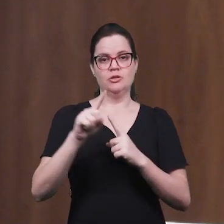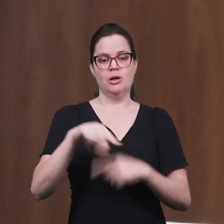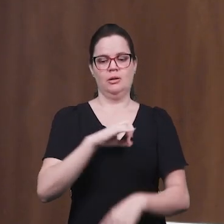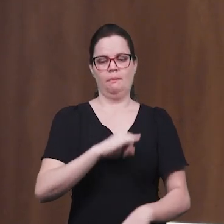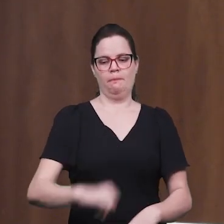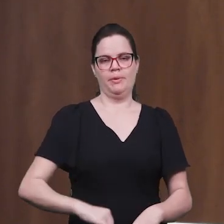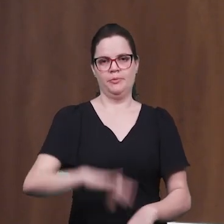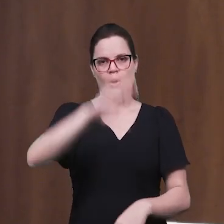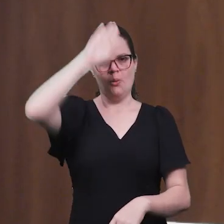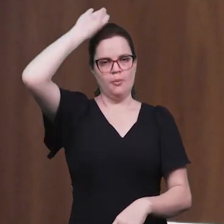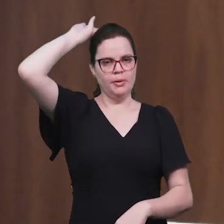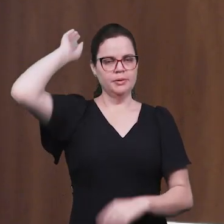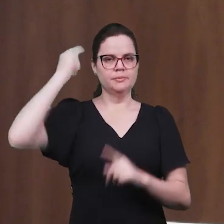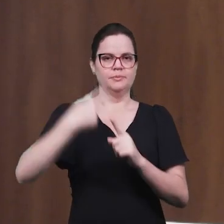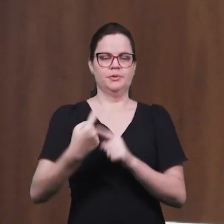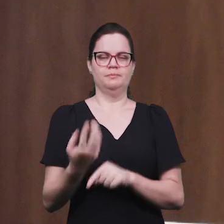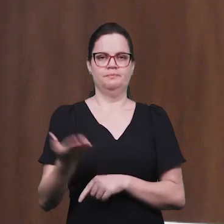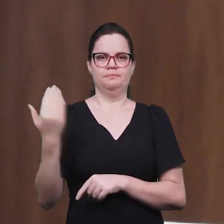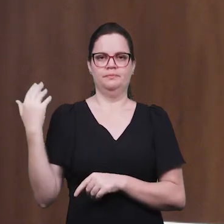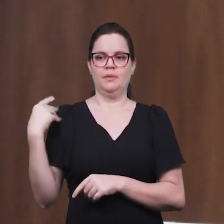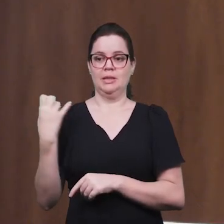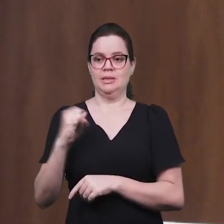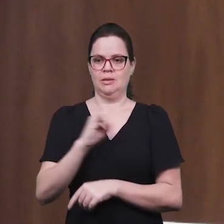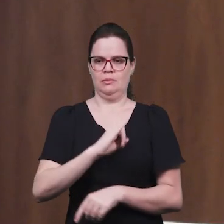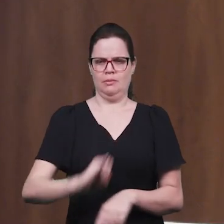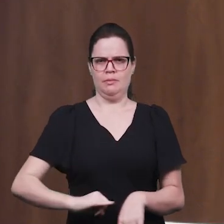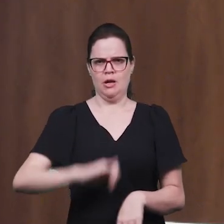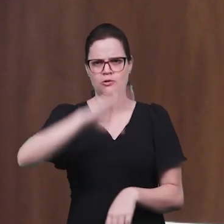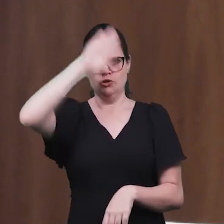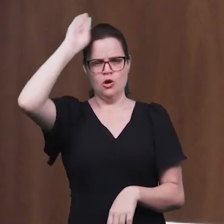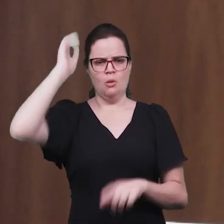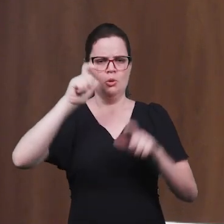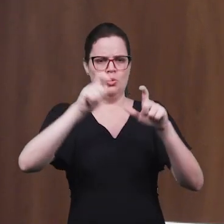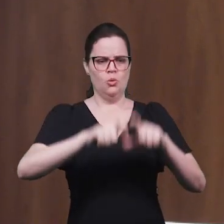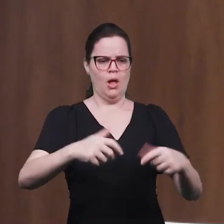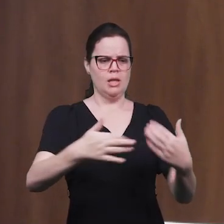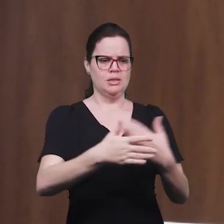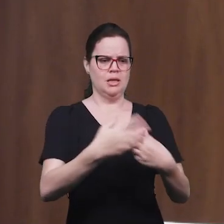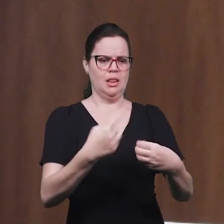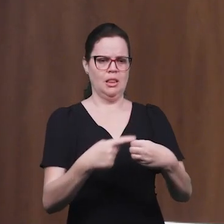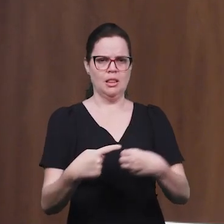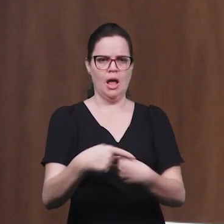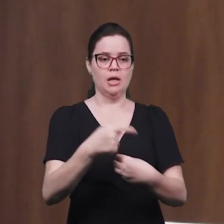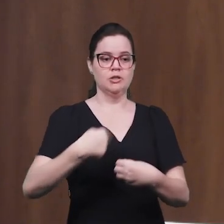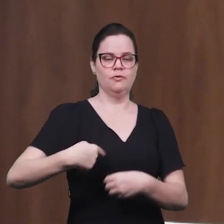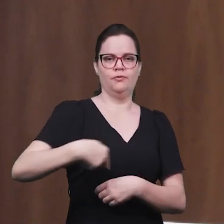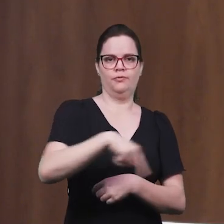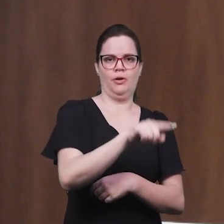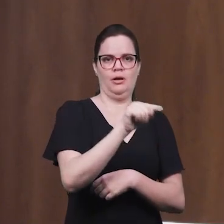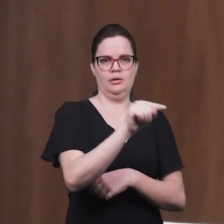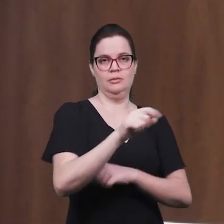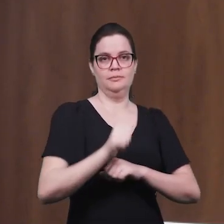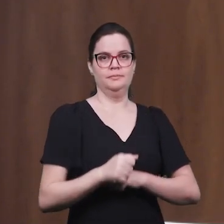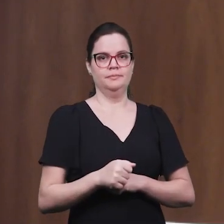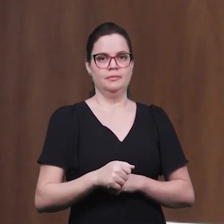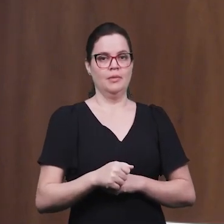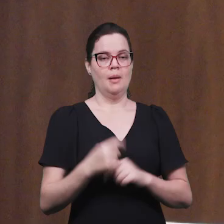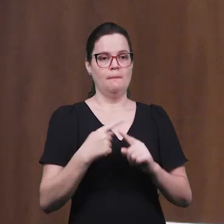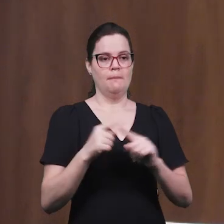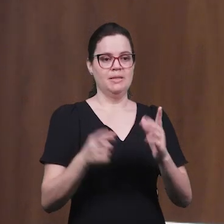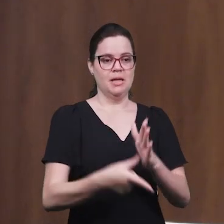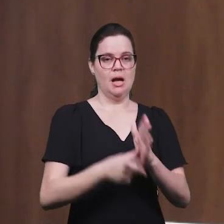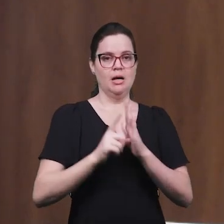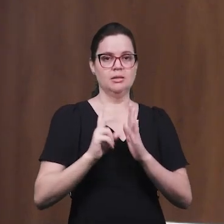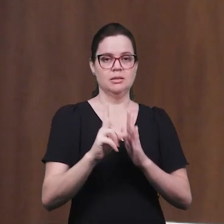uma autoridade romana visitava uma província, sempre ia diante dessa autoridade um mensageiro,